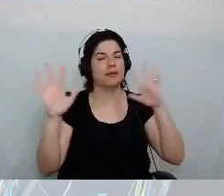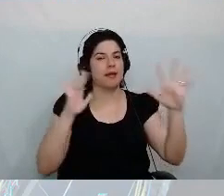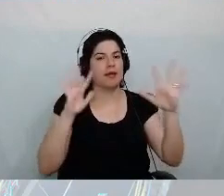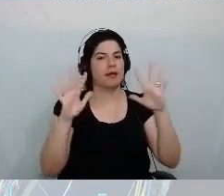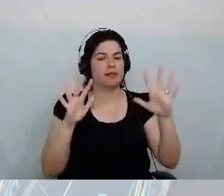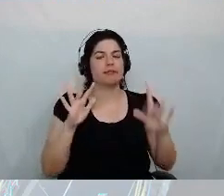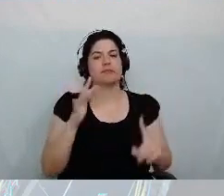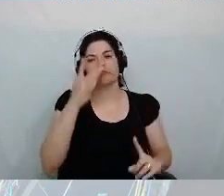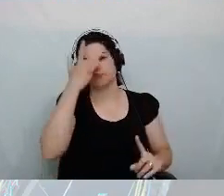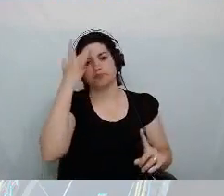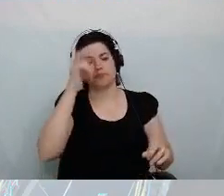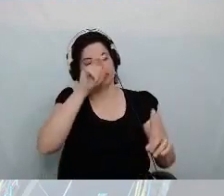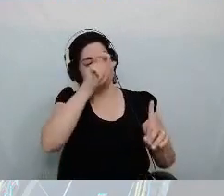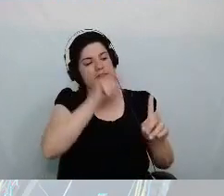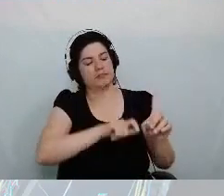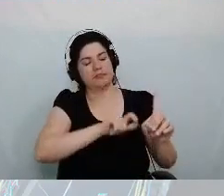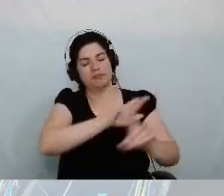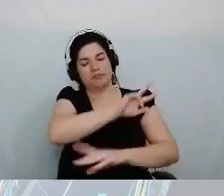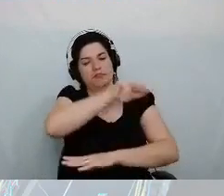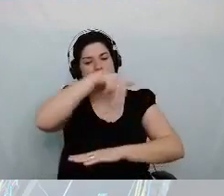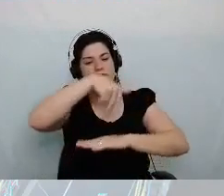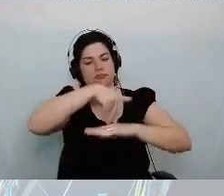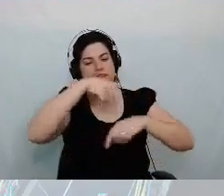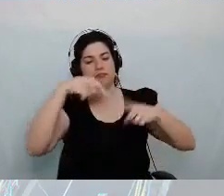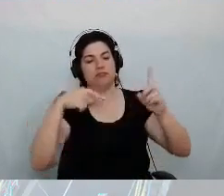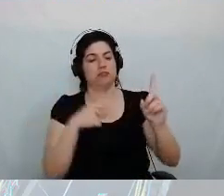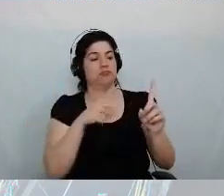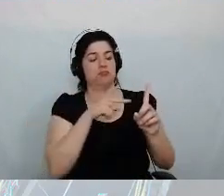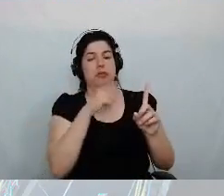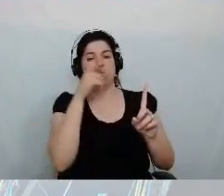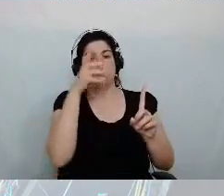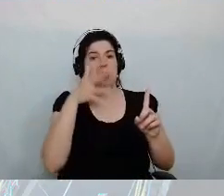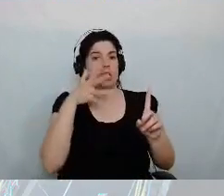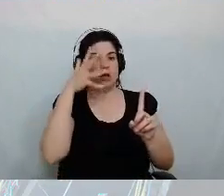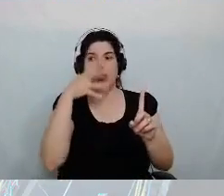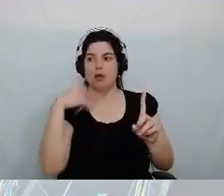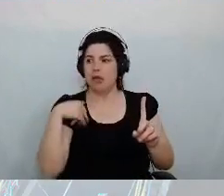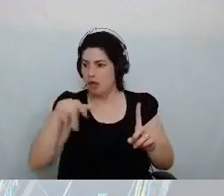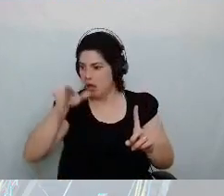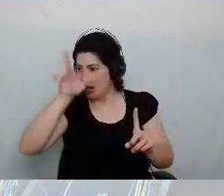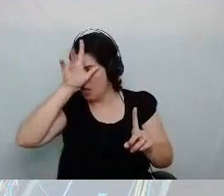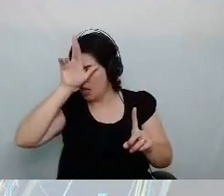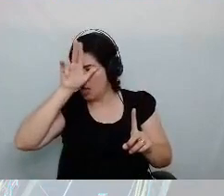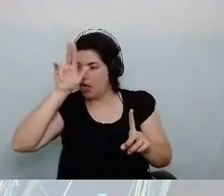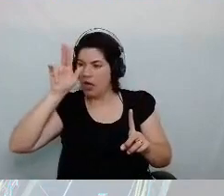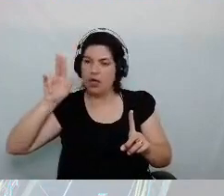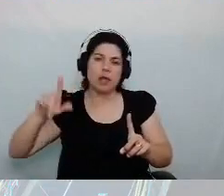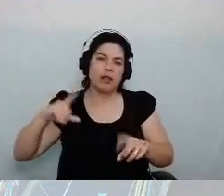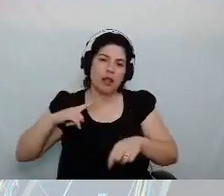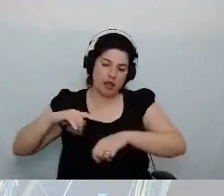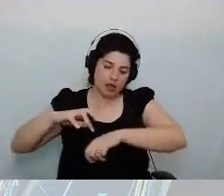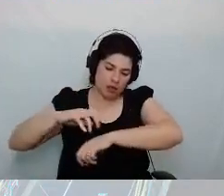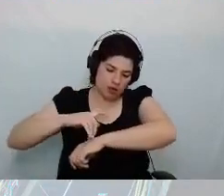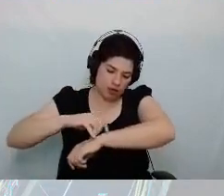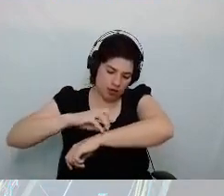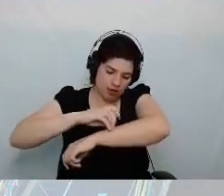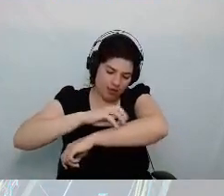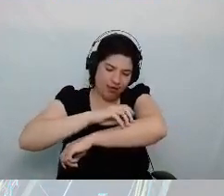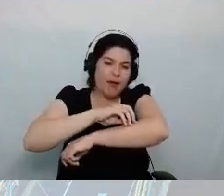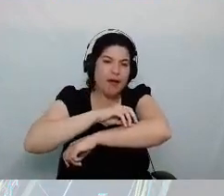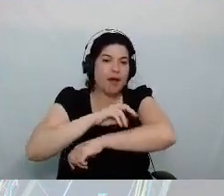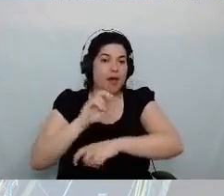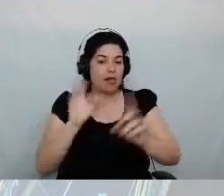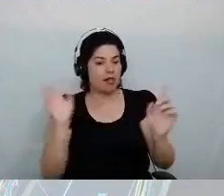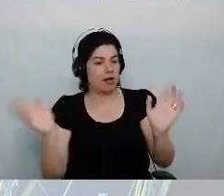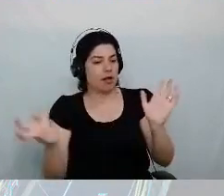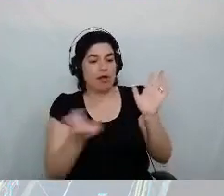vai falar num púlpito como esse, vem uma barata ou uma aranha venenosona, morde o palestrante e ele